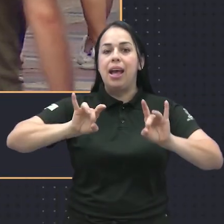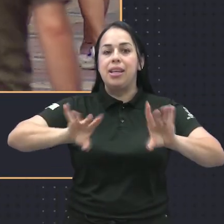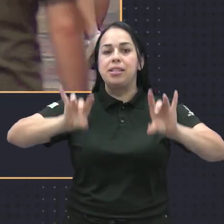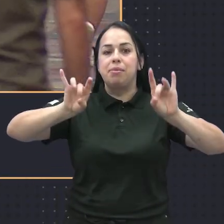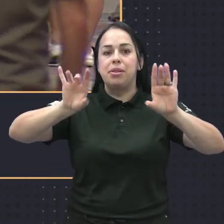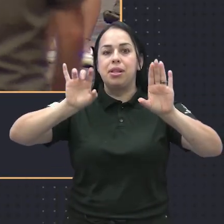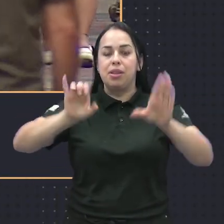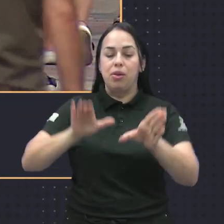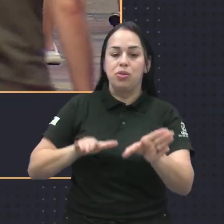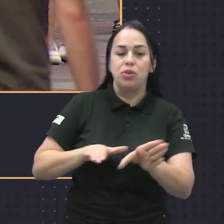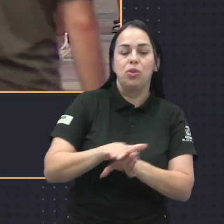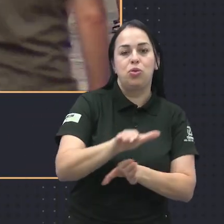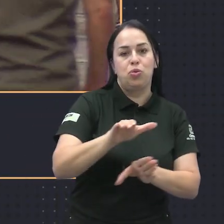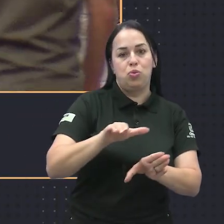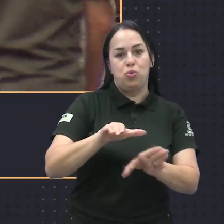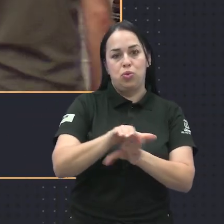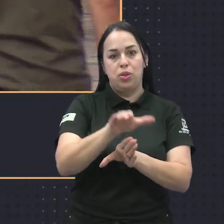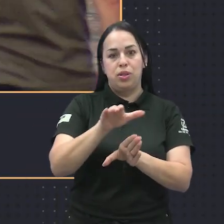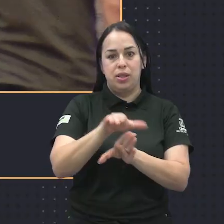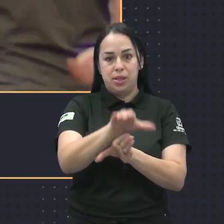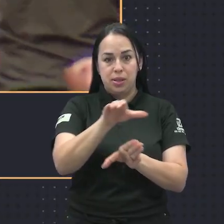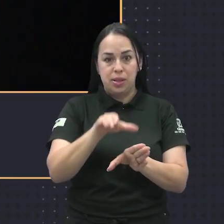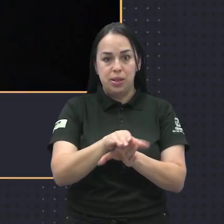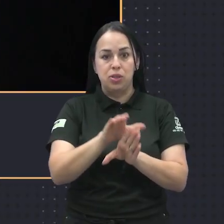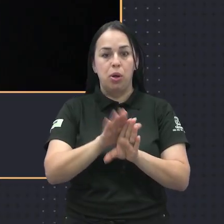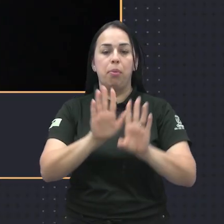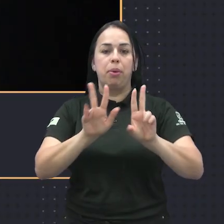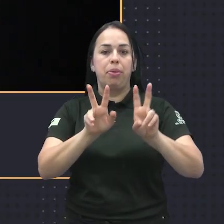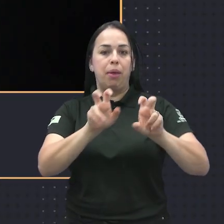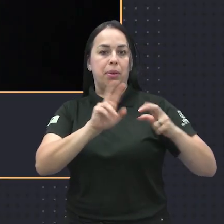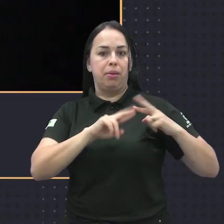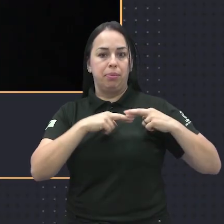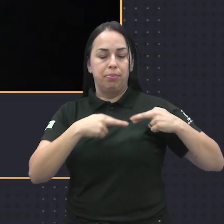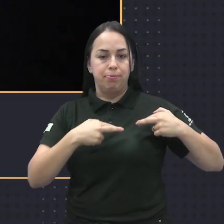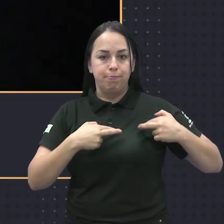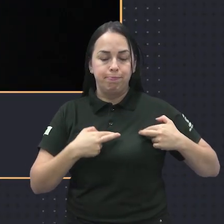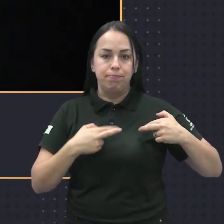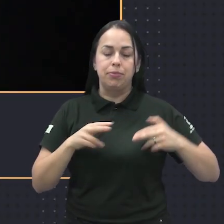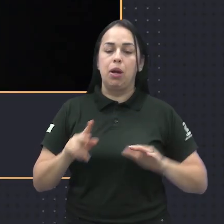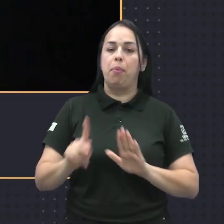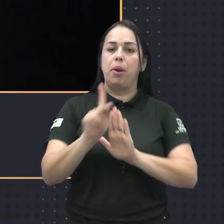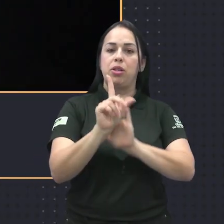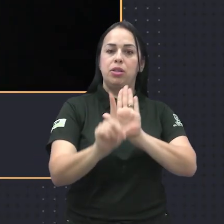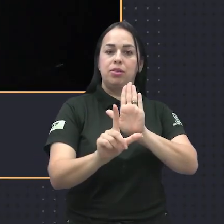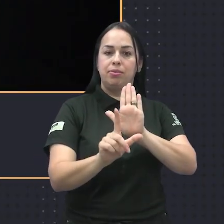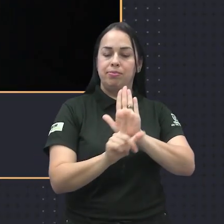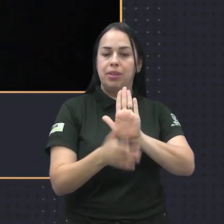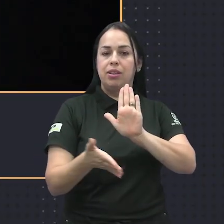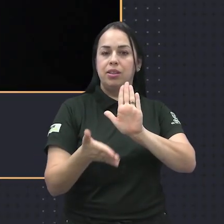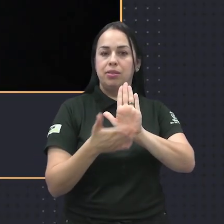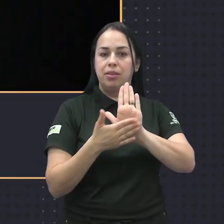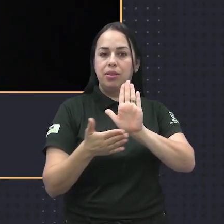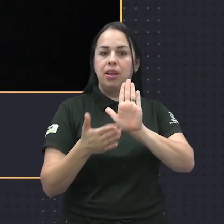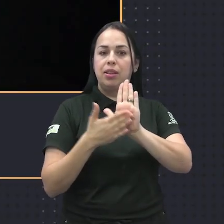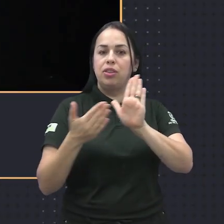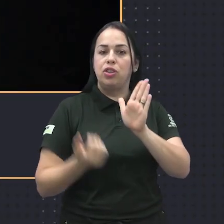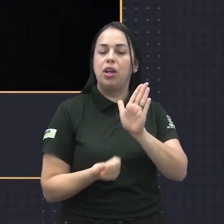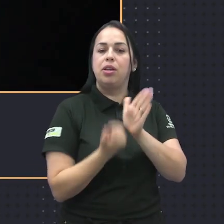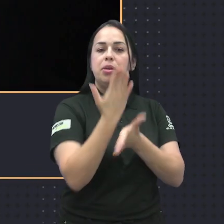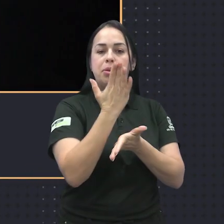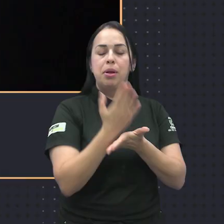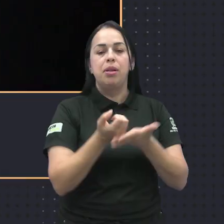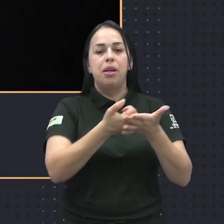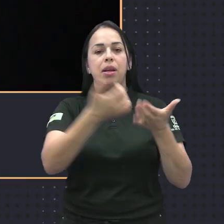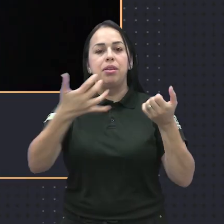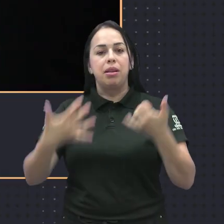sobre o Luto Parental. A ação municipal, fruto de uma lei aprovada pelos vereadores, pretende desmistificar o processo